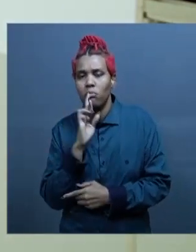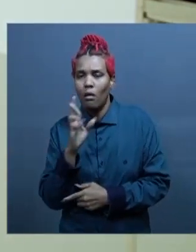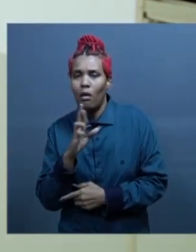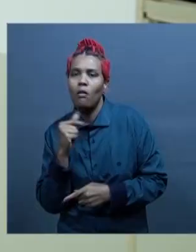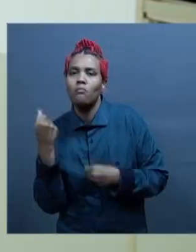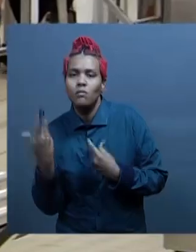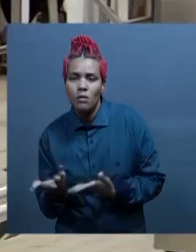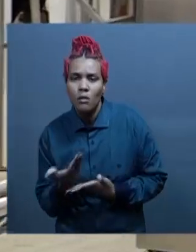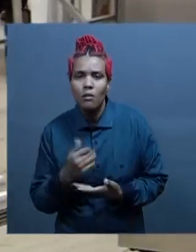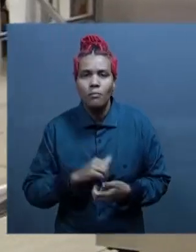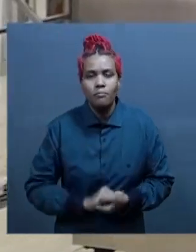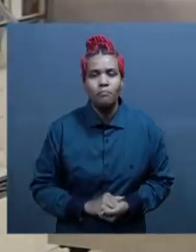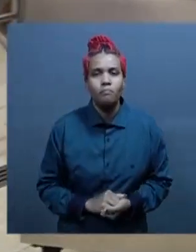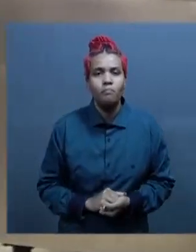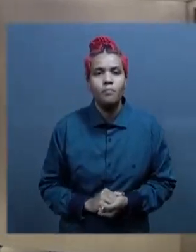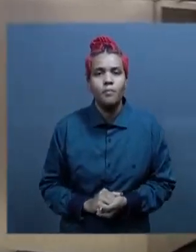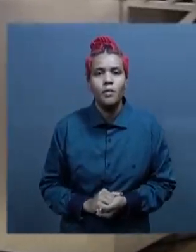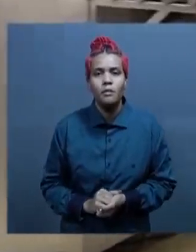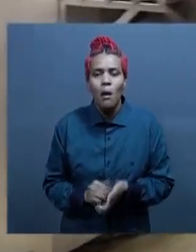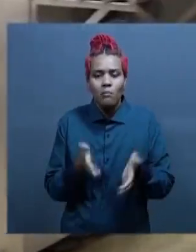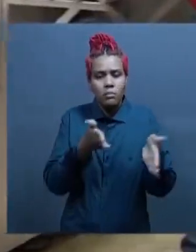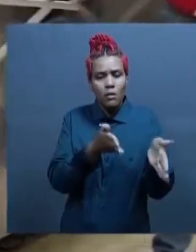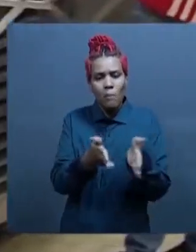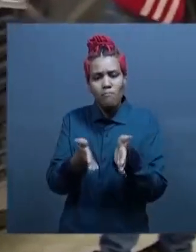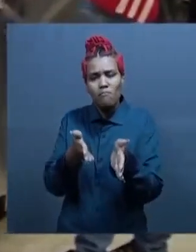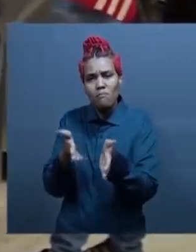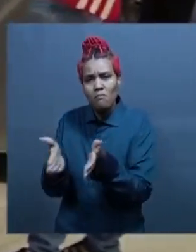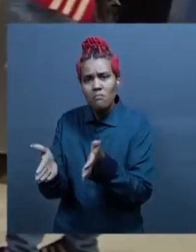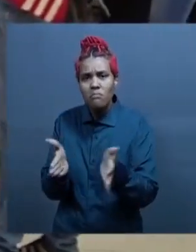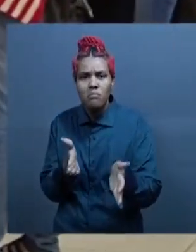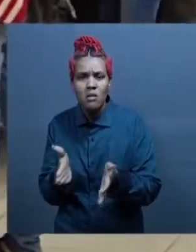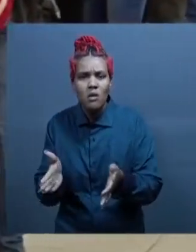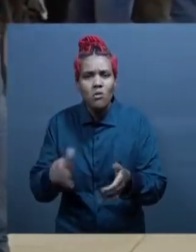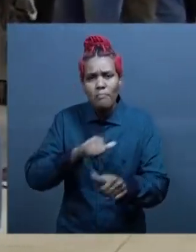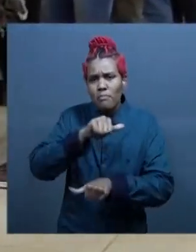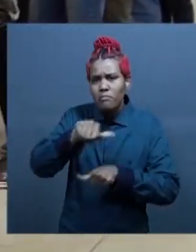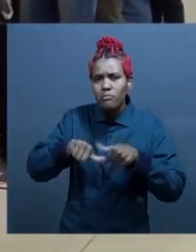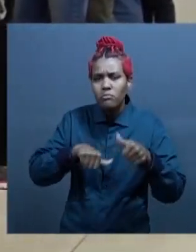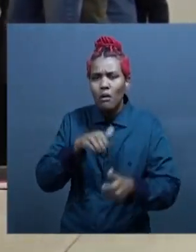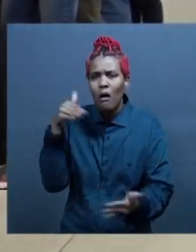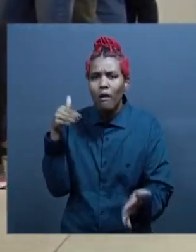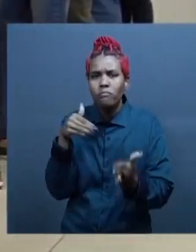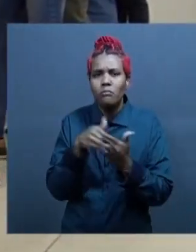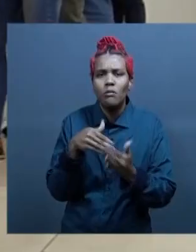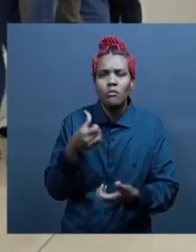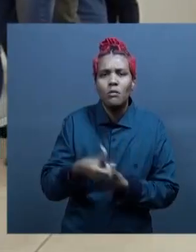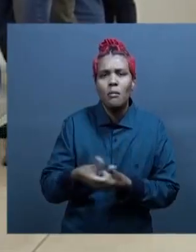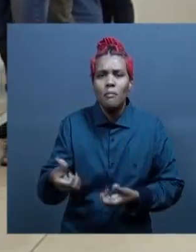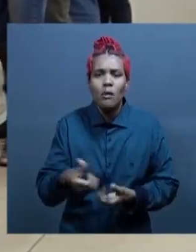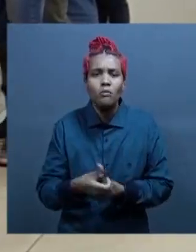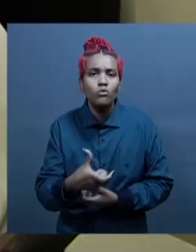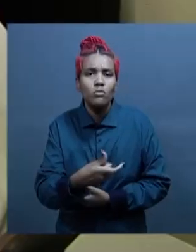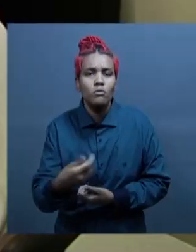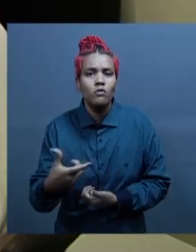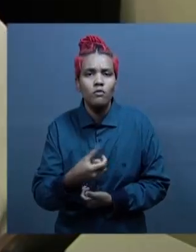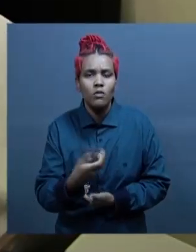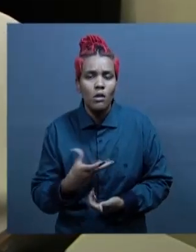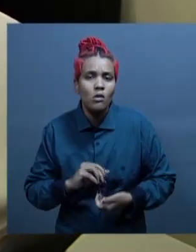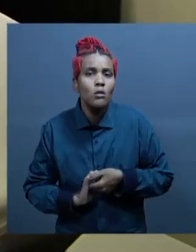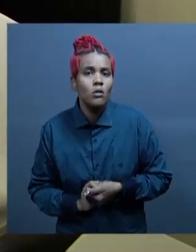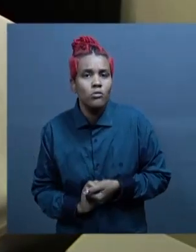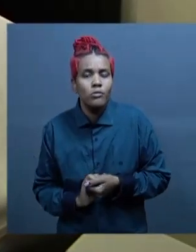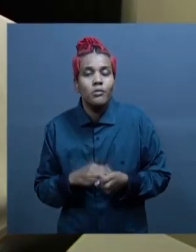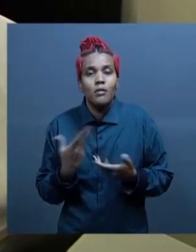principal missão haverá um período de transição até o início do semestre letivo de 2020 para não